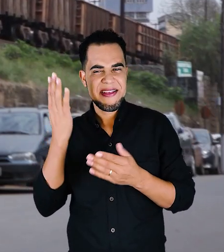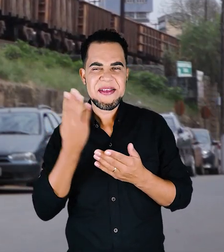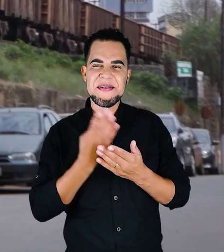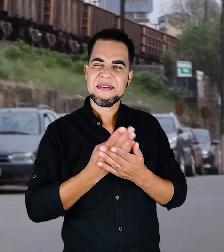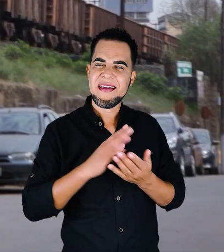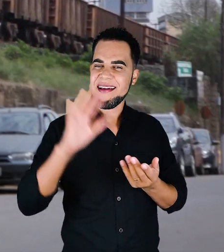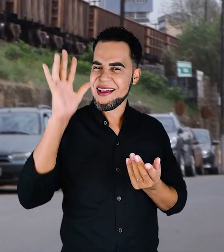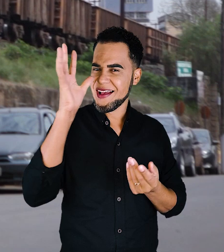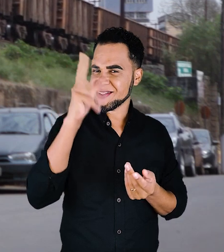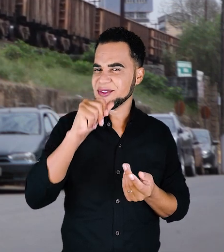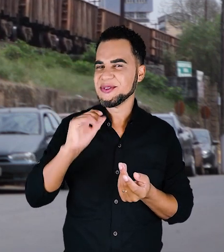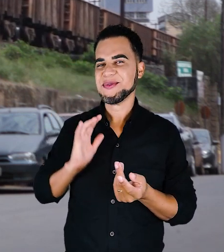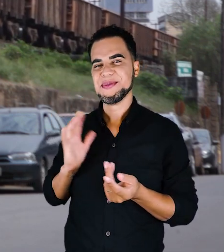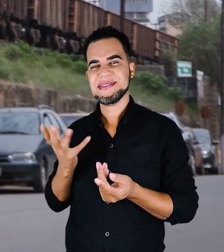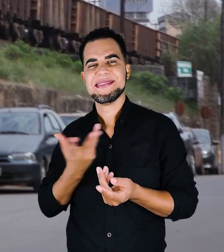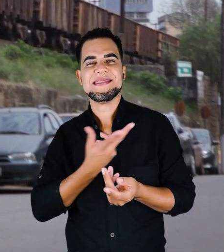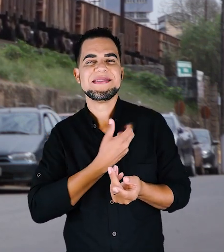nos salvar.